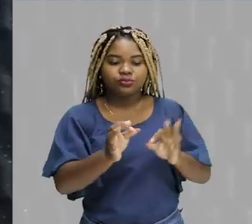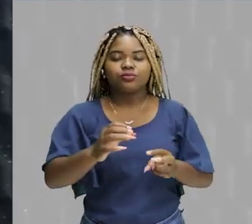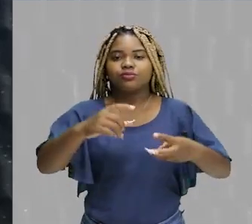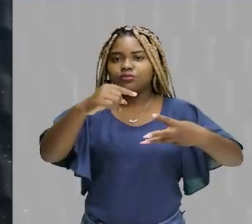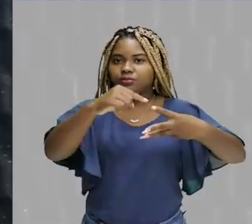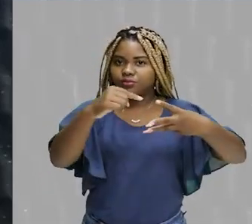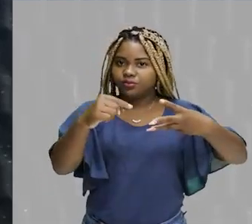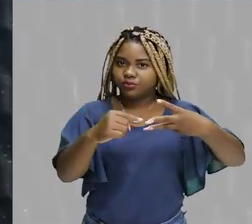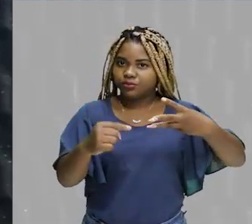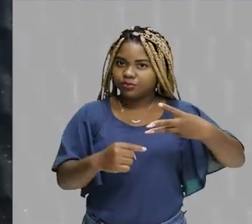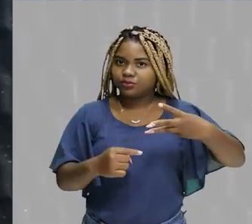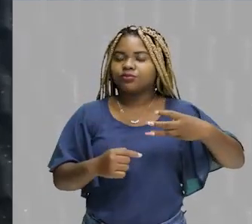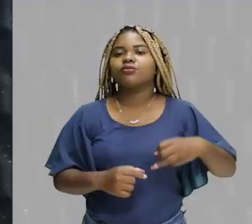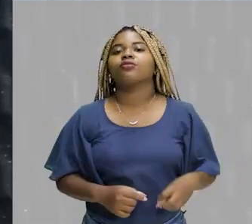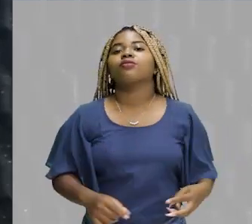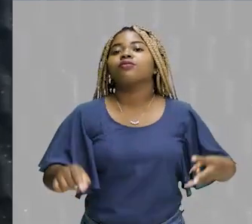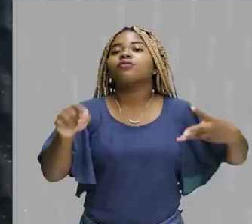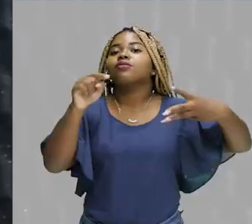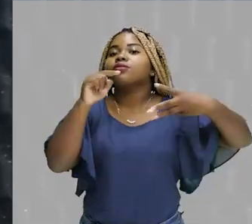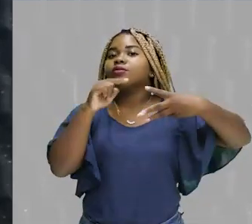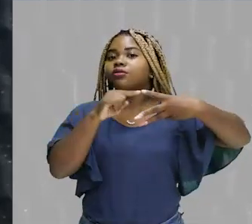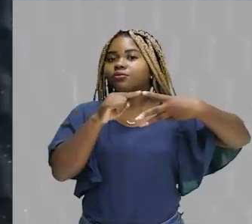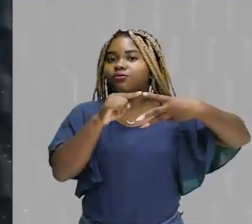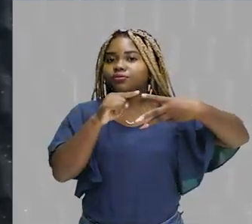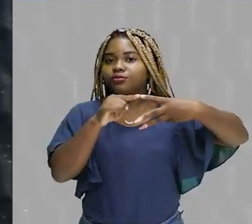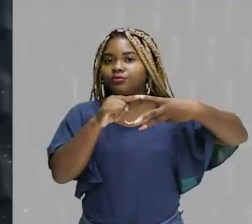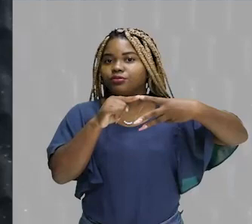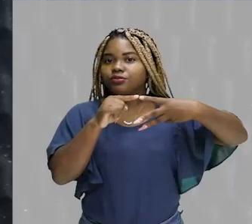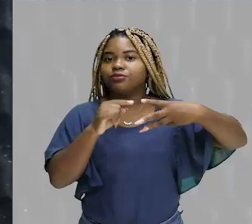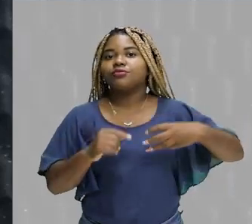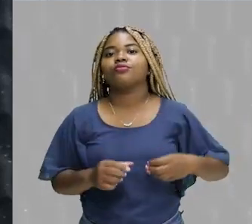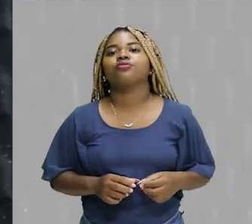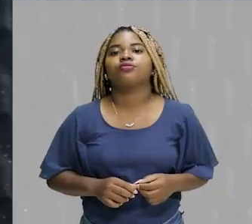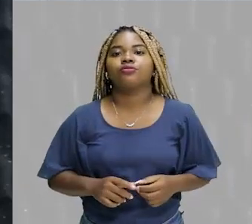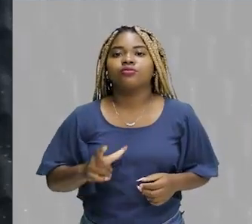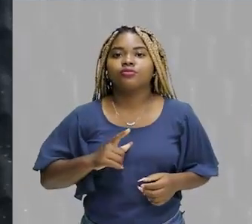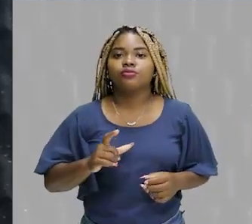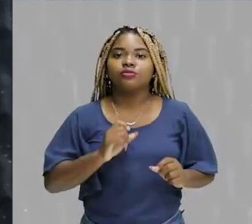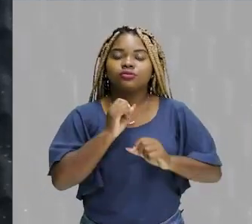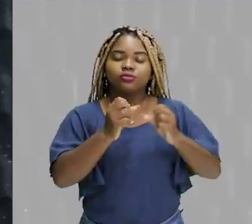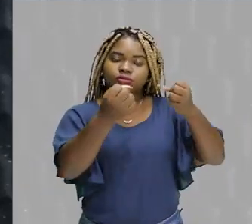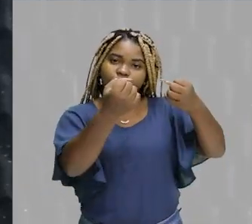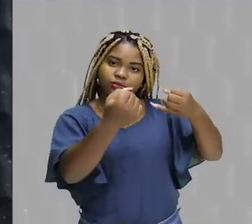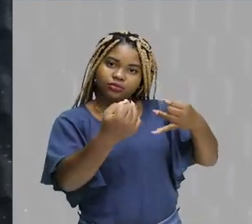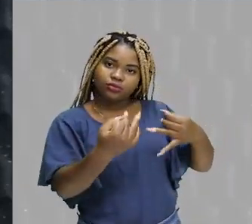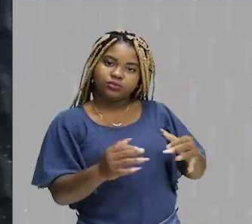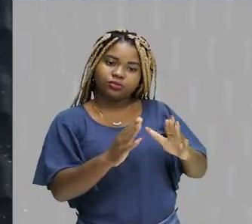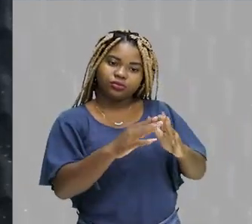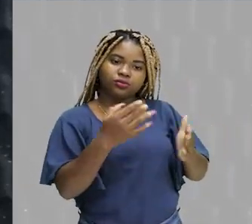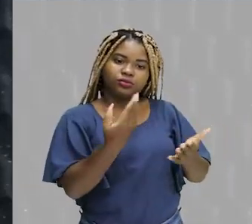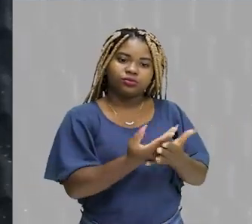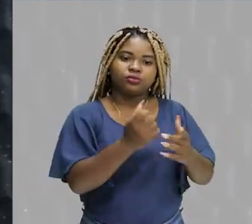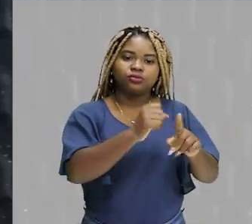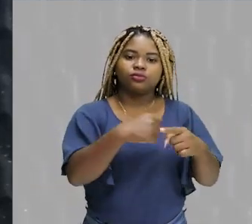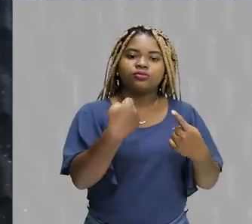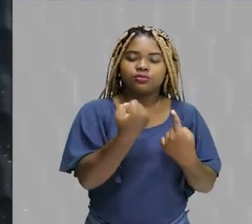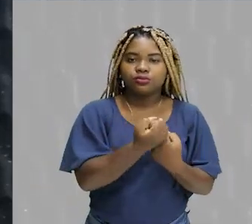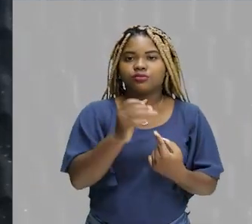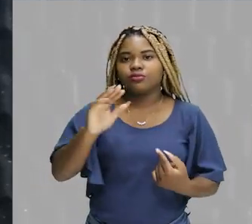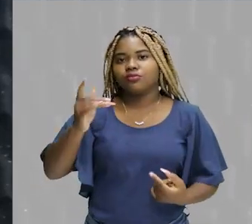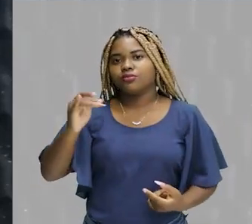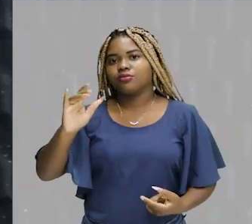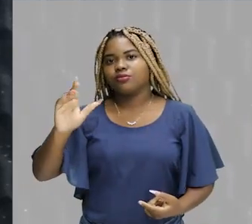Então vem comigo aqui, vamos acompanhar. Primeiro tópico, eu vou te falar brevemente sobre a Escola Sociológica de